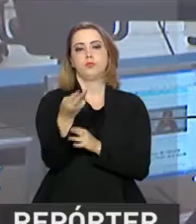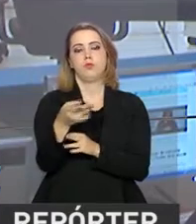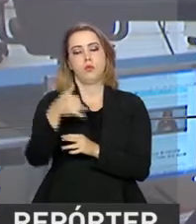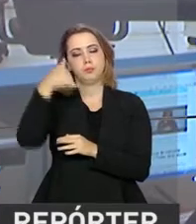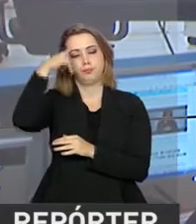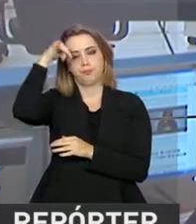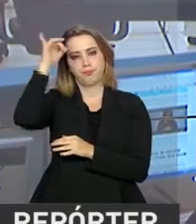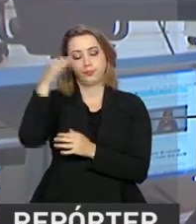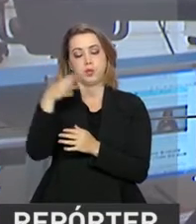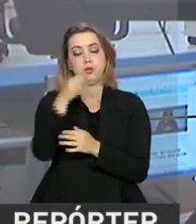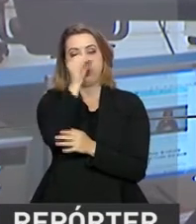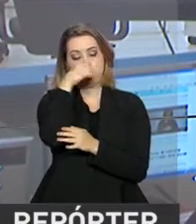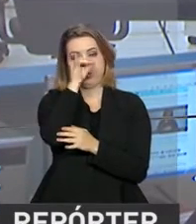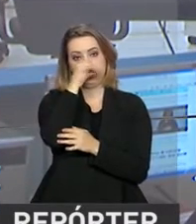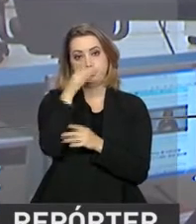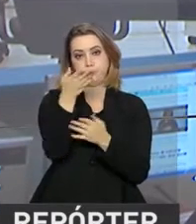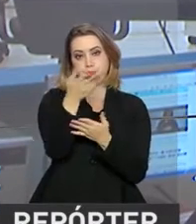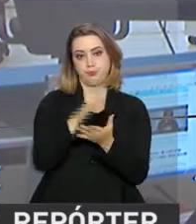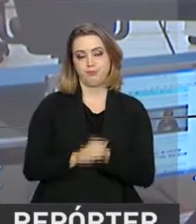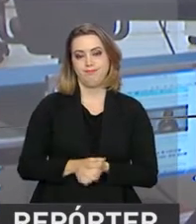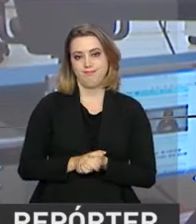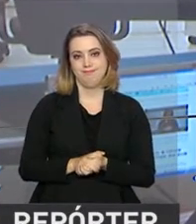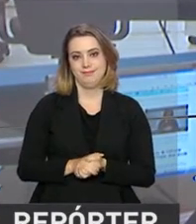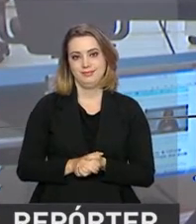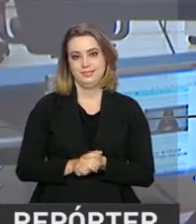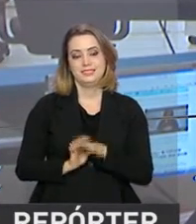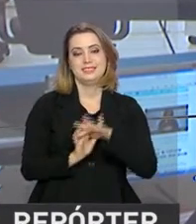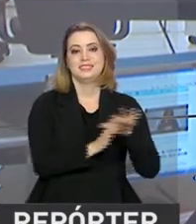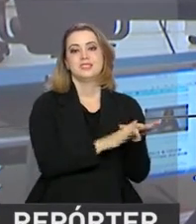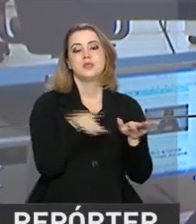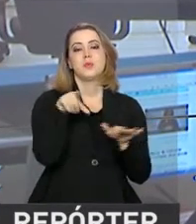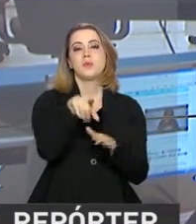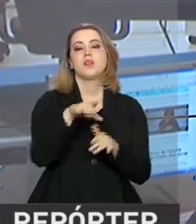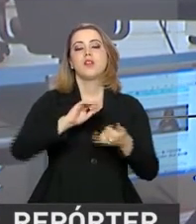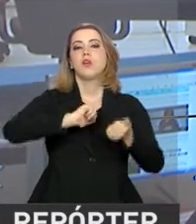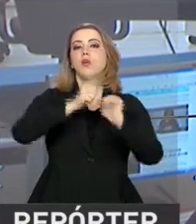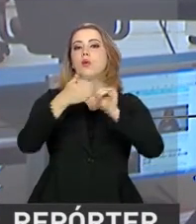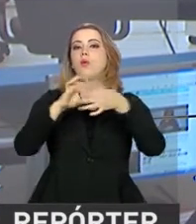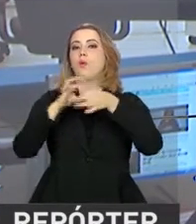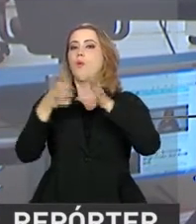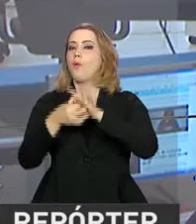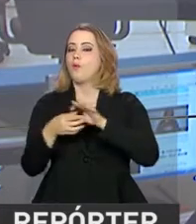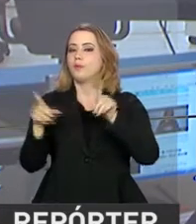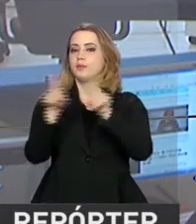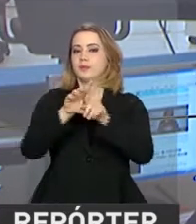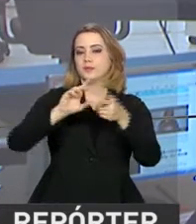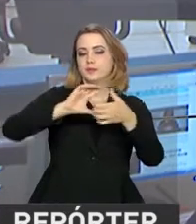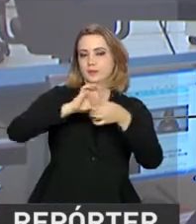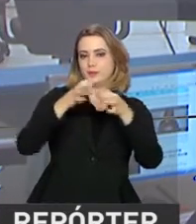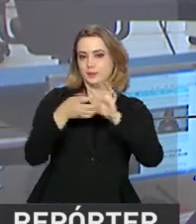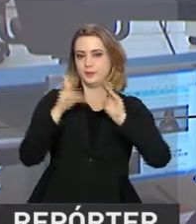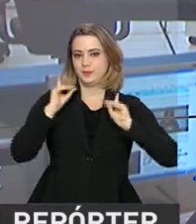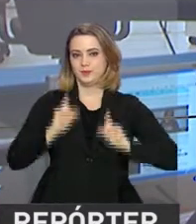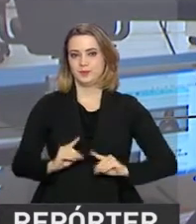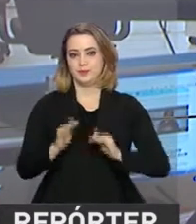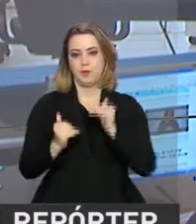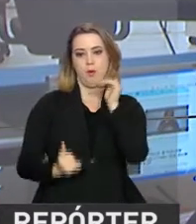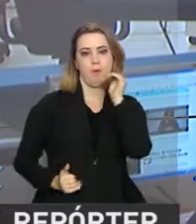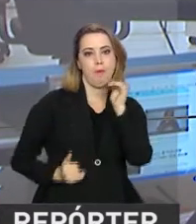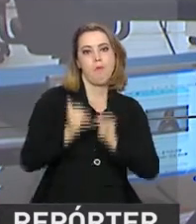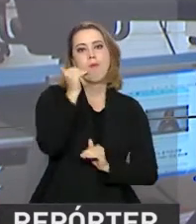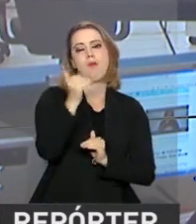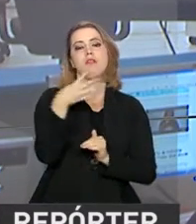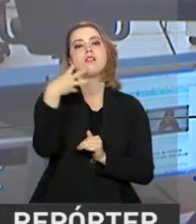com os jogos olímpicos e paraolímpicos rio 2016 o crescimento do turismo no mês de agosto superou os